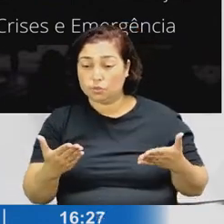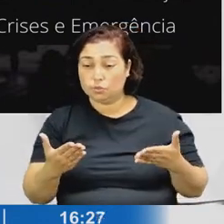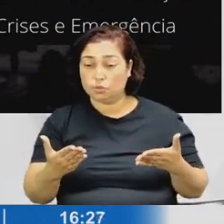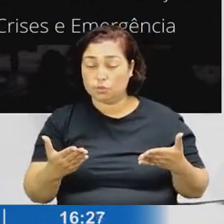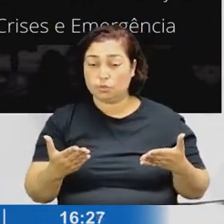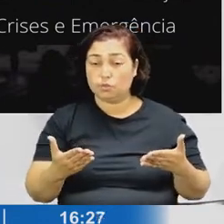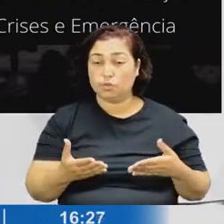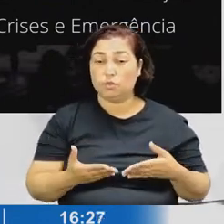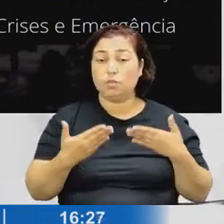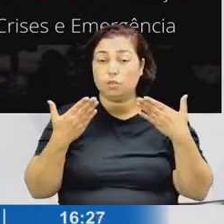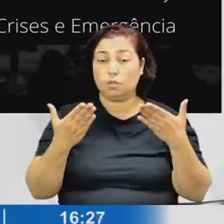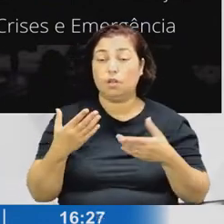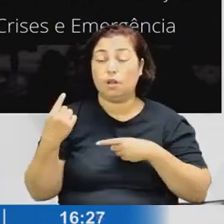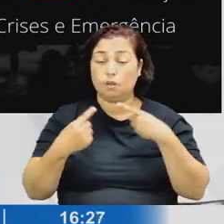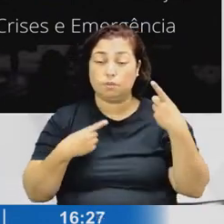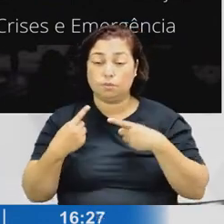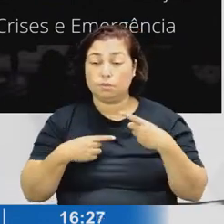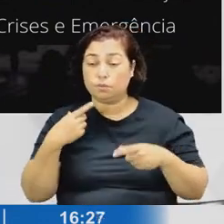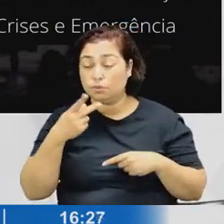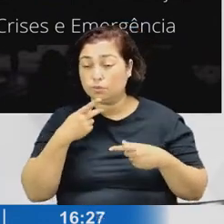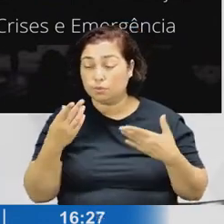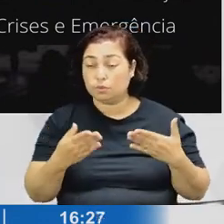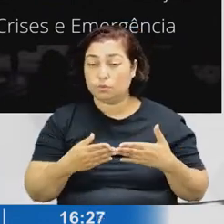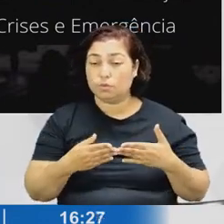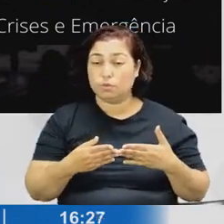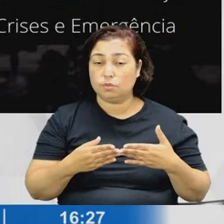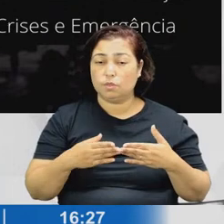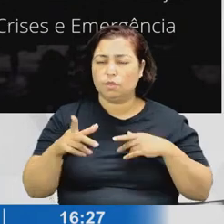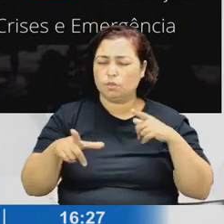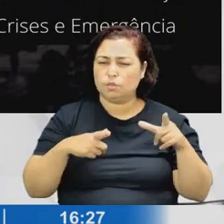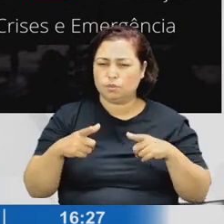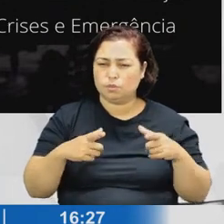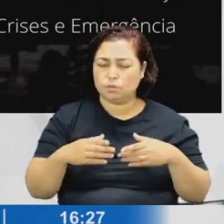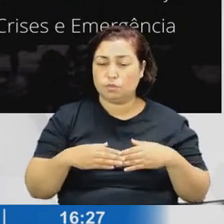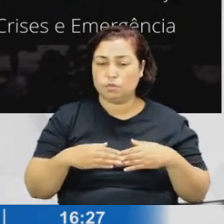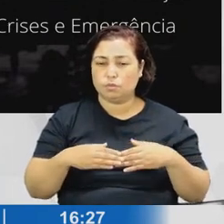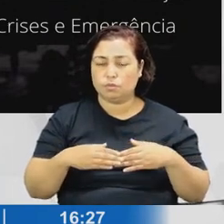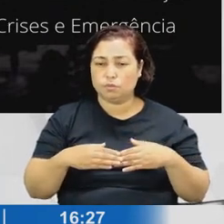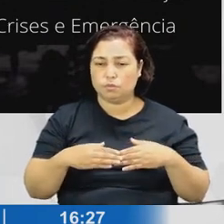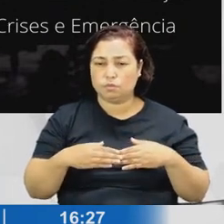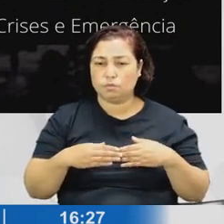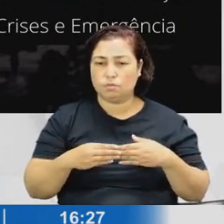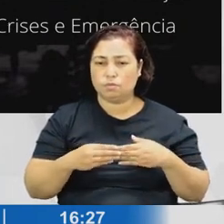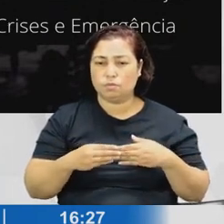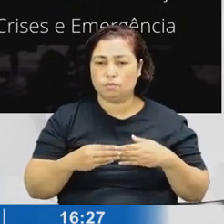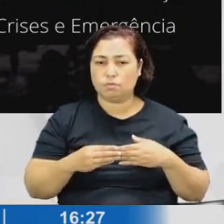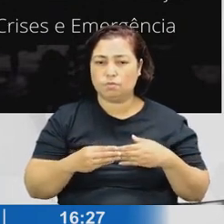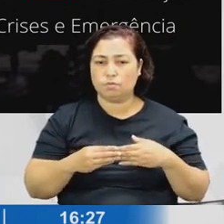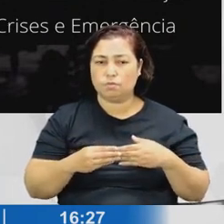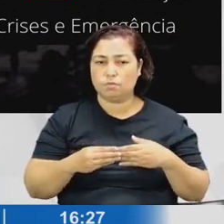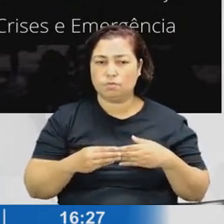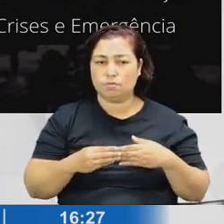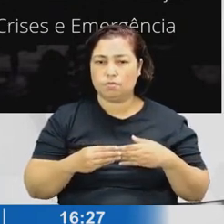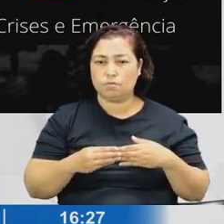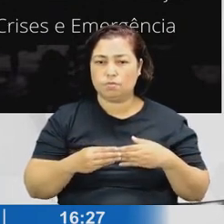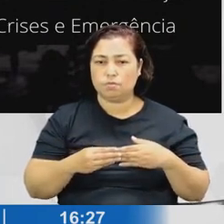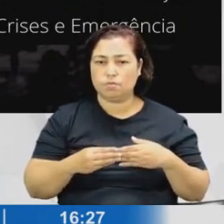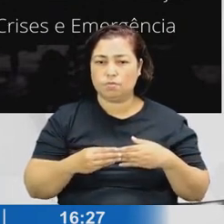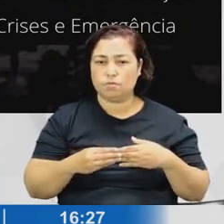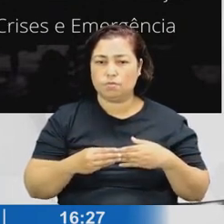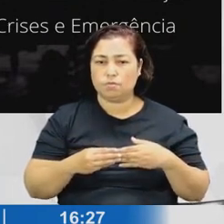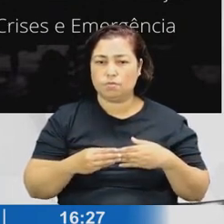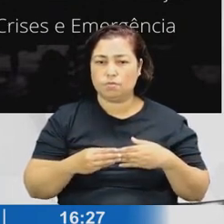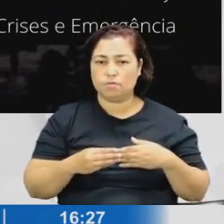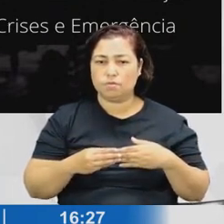todo mundo que leva a política Como sabe fala para todo mundo é missão de Deus e tal você tem uma coisa assim né meu parlamentar você é